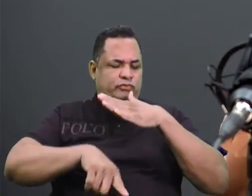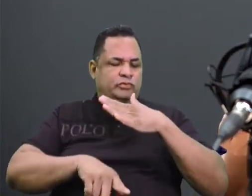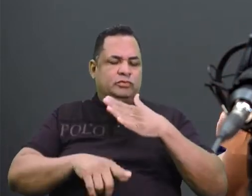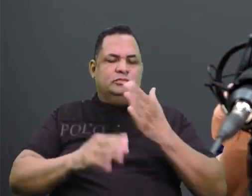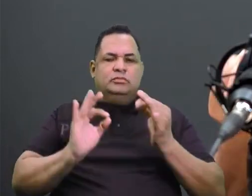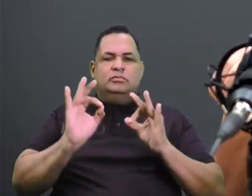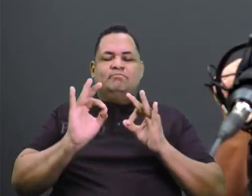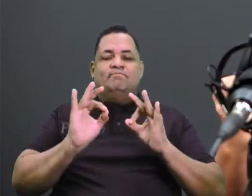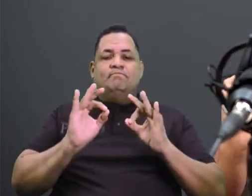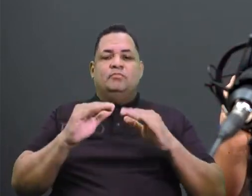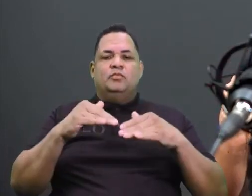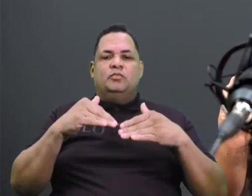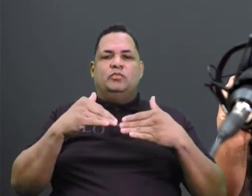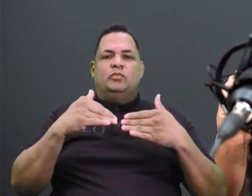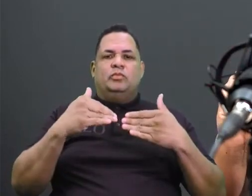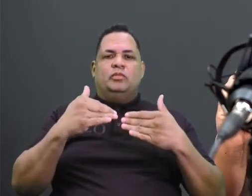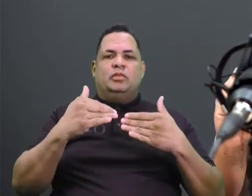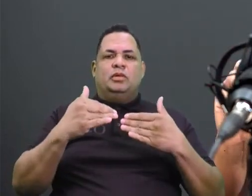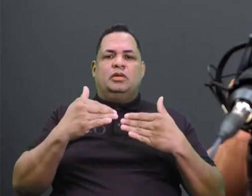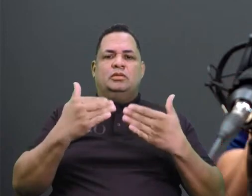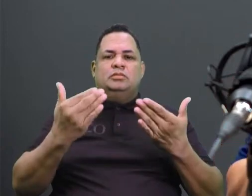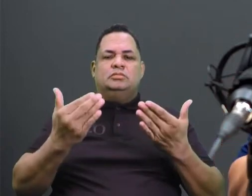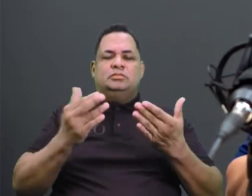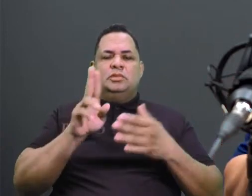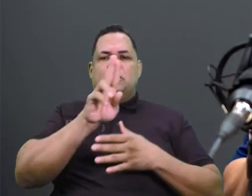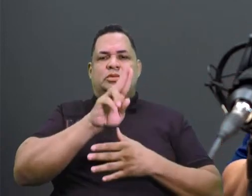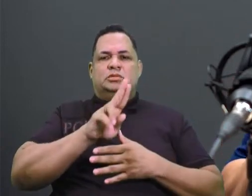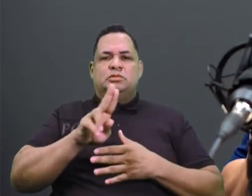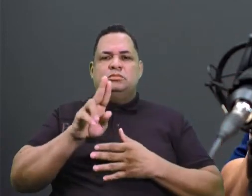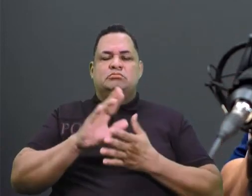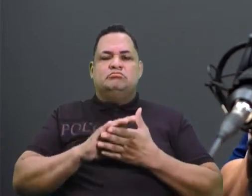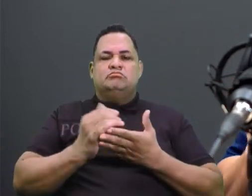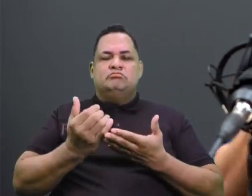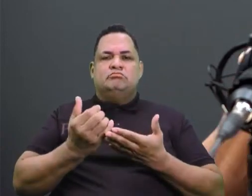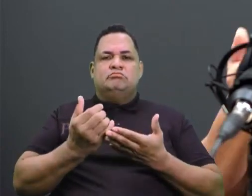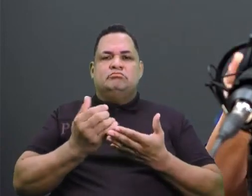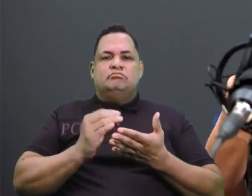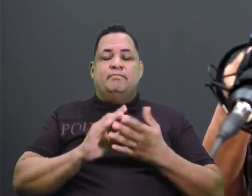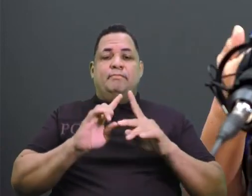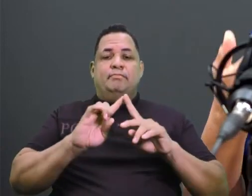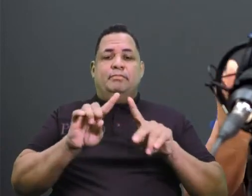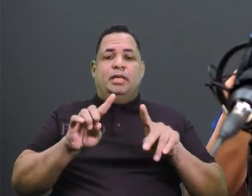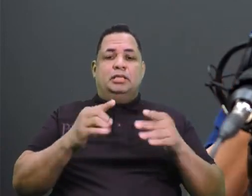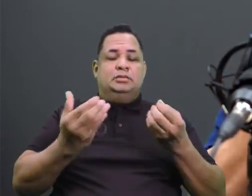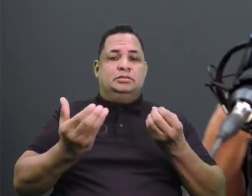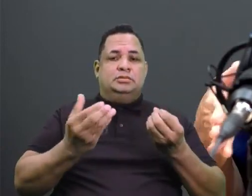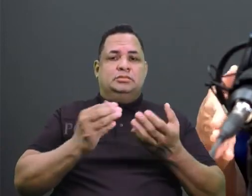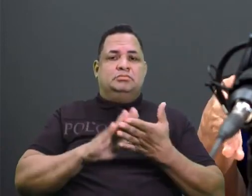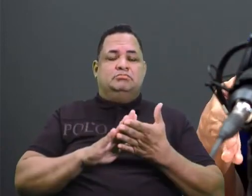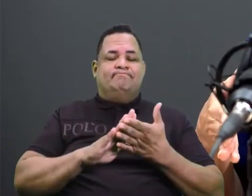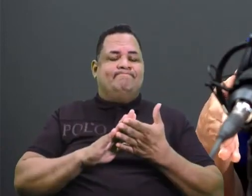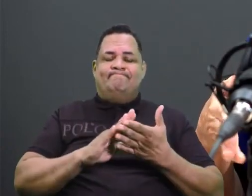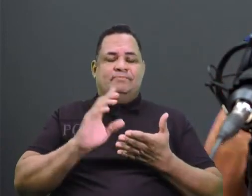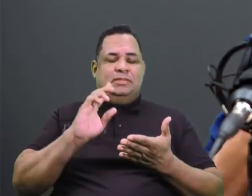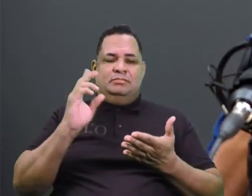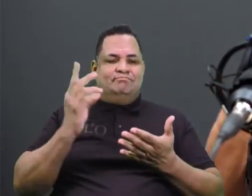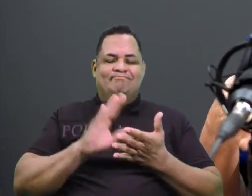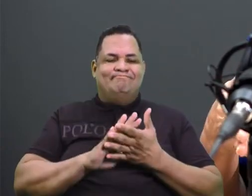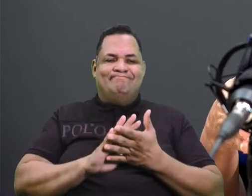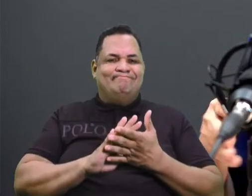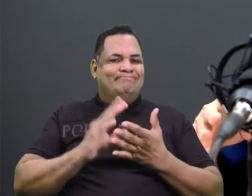isso. Então, eu usava nessa perspectiva. Entendi. Embora eu percebesse que não funcionava. Sim. Não